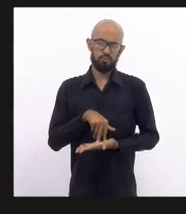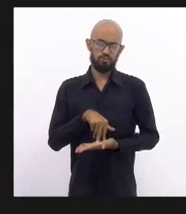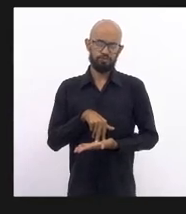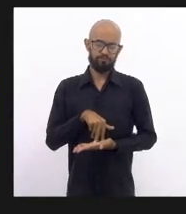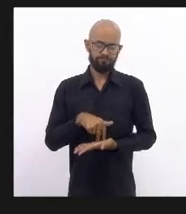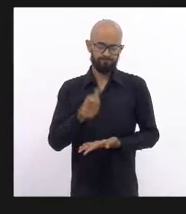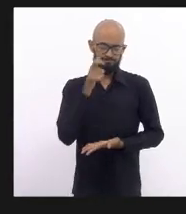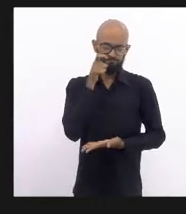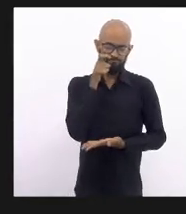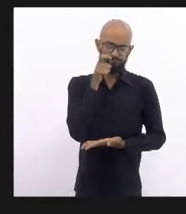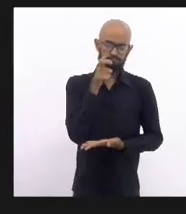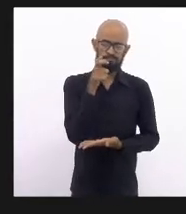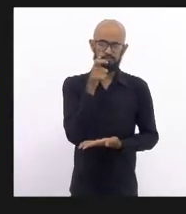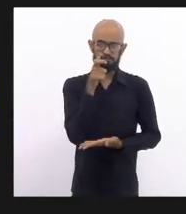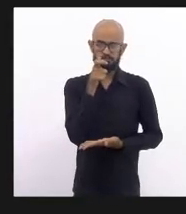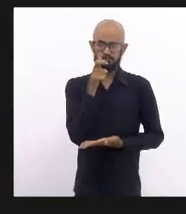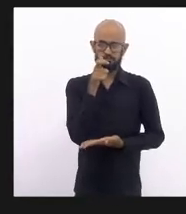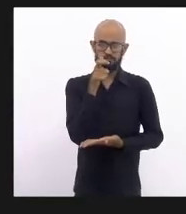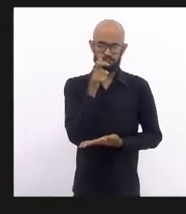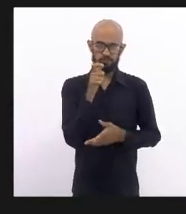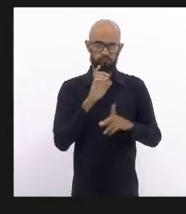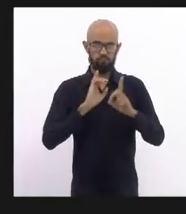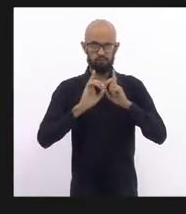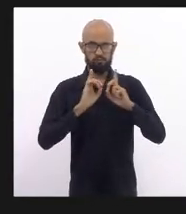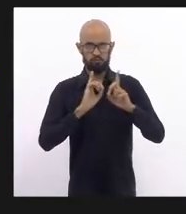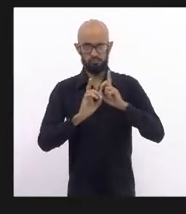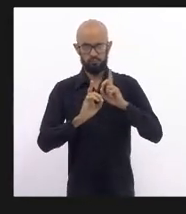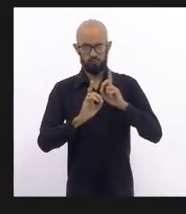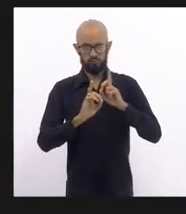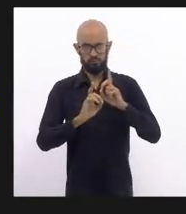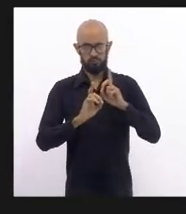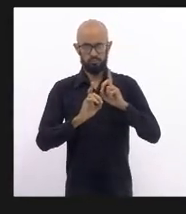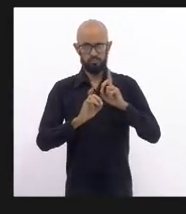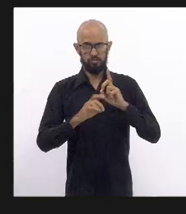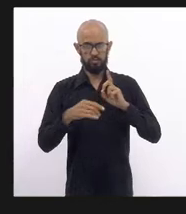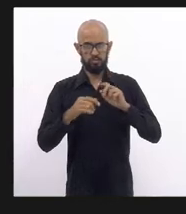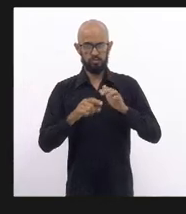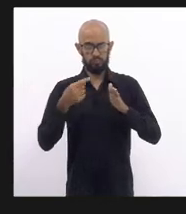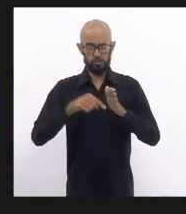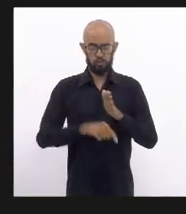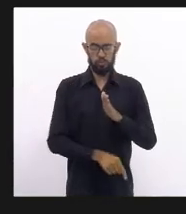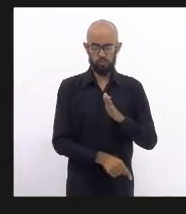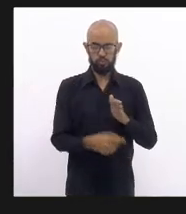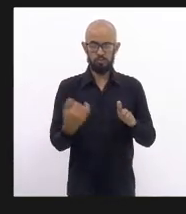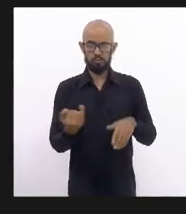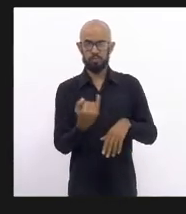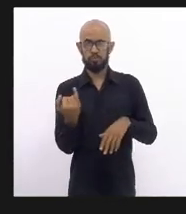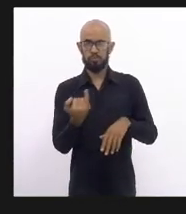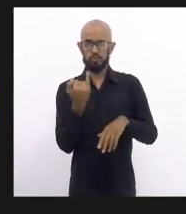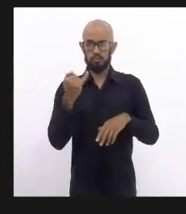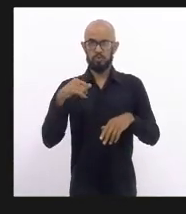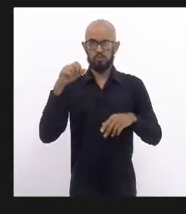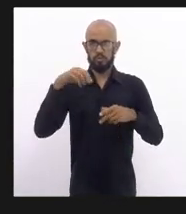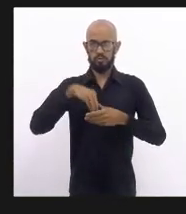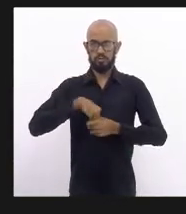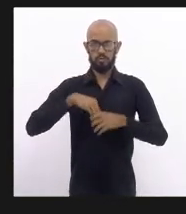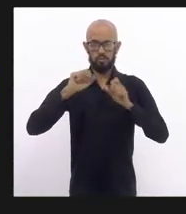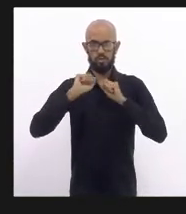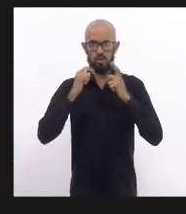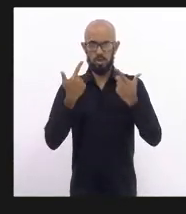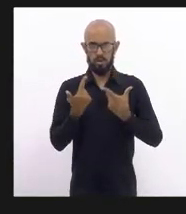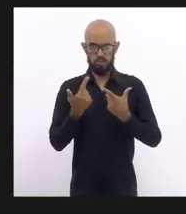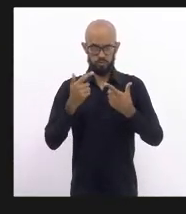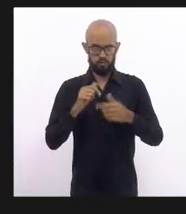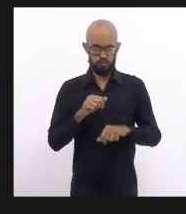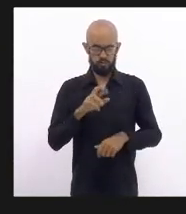importando com esse debate tão profundo, né, que está sendo feito aqui dentro da Alerj.